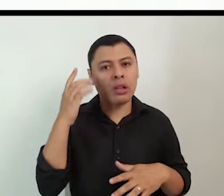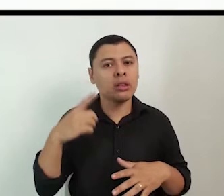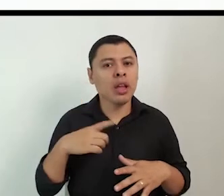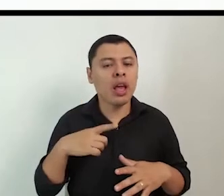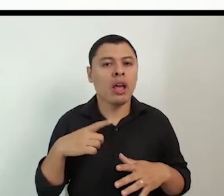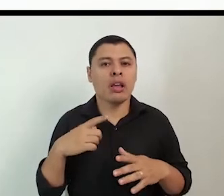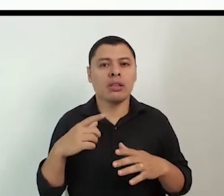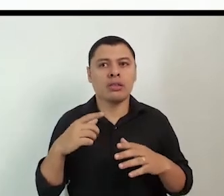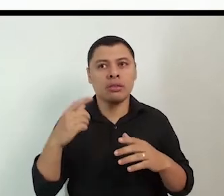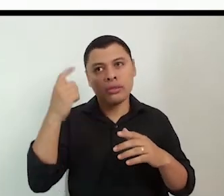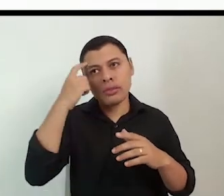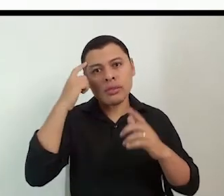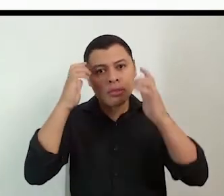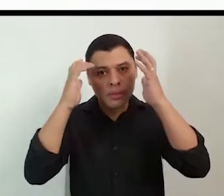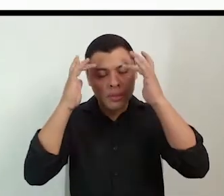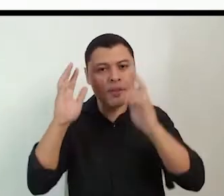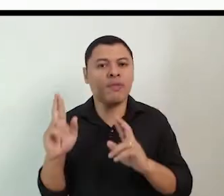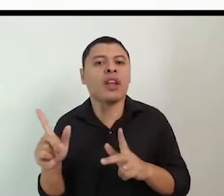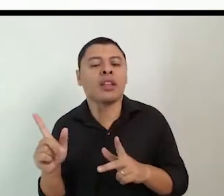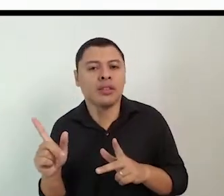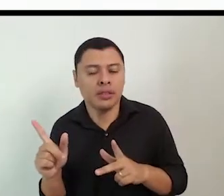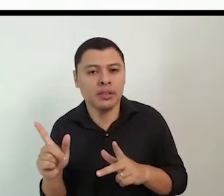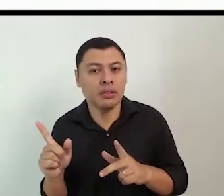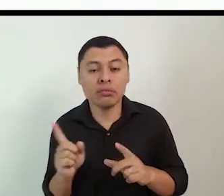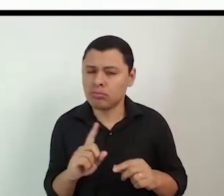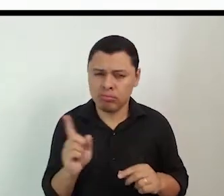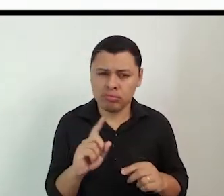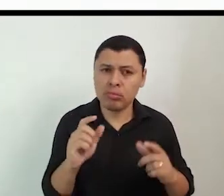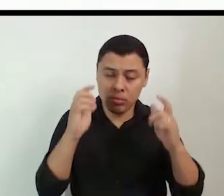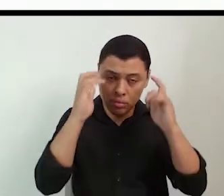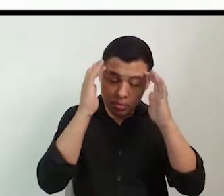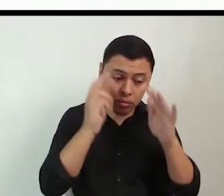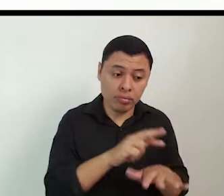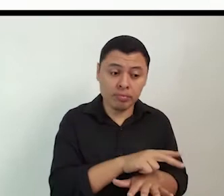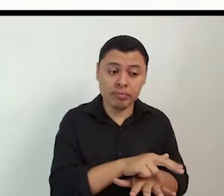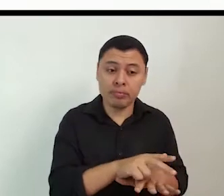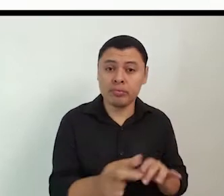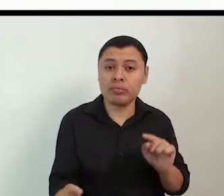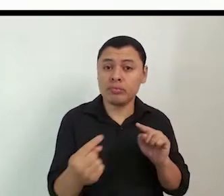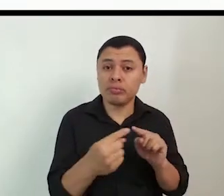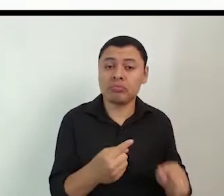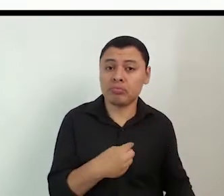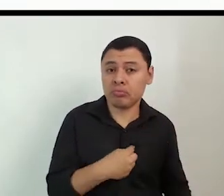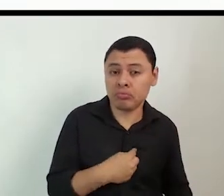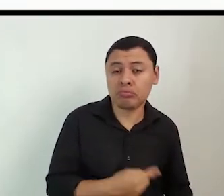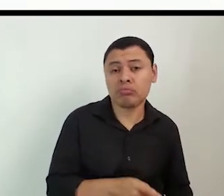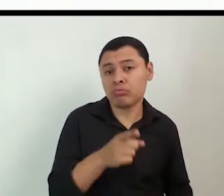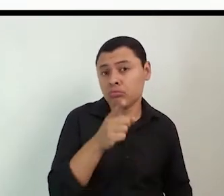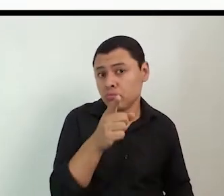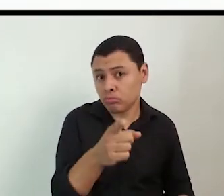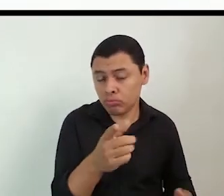muito pelo contrário. A neurodiversidade engloba todo mundo, tanto eu quanto você que está assistindo. E o que é